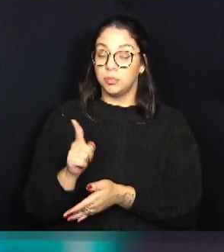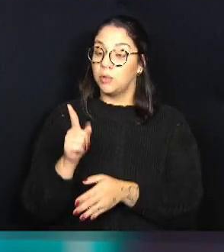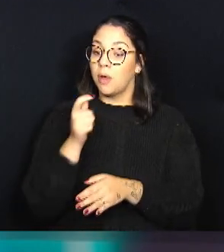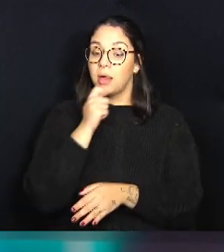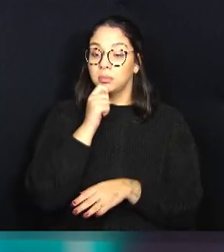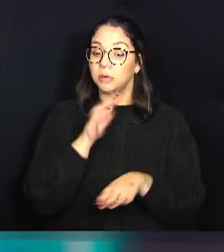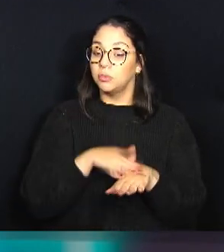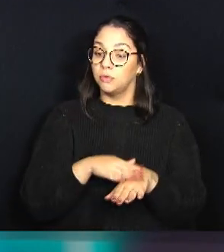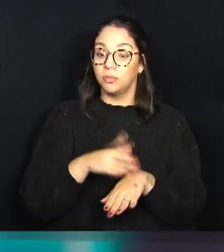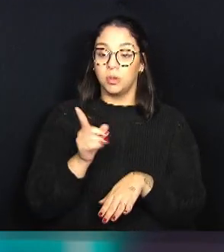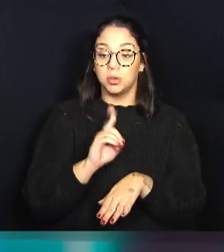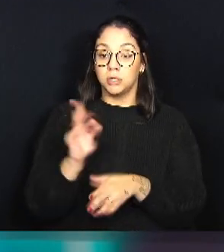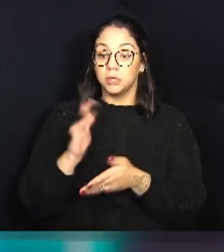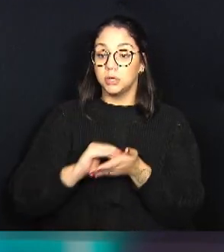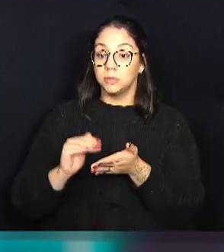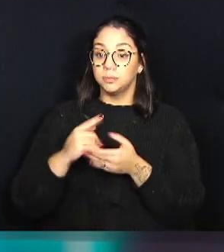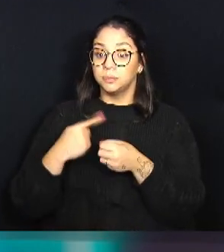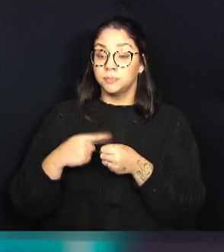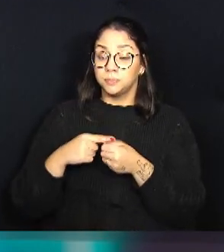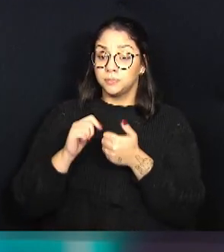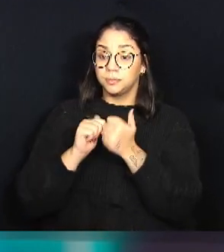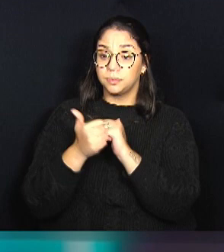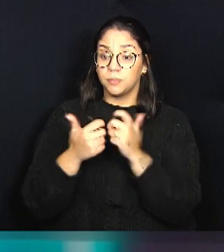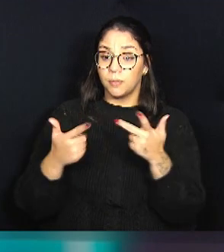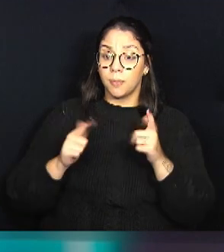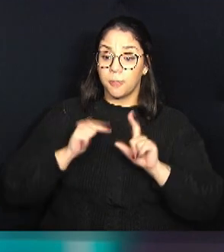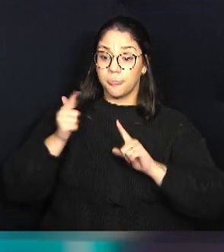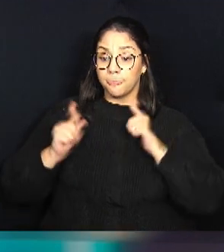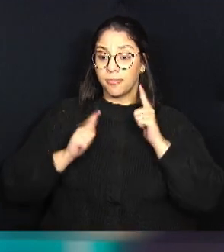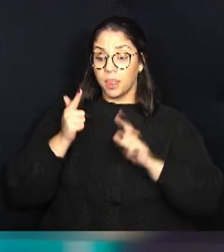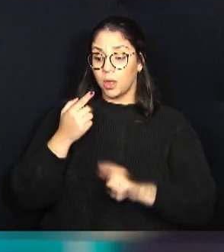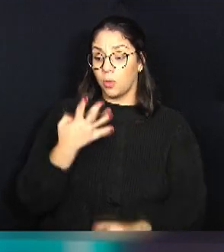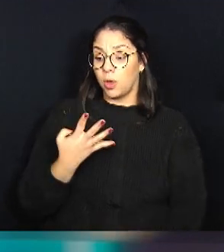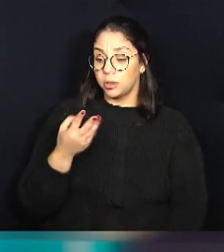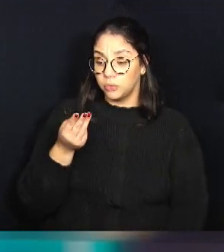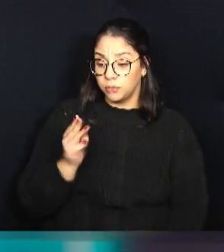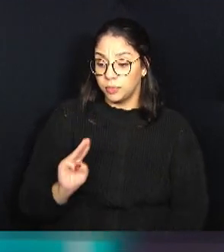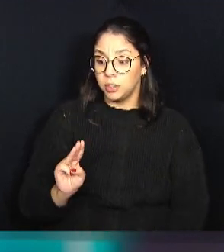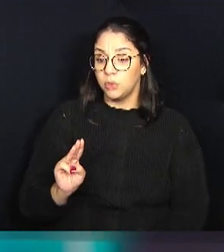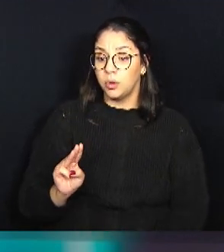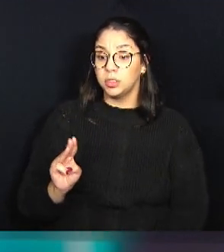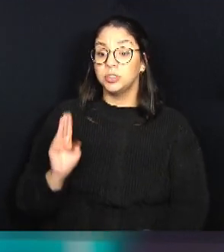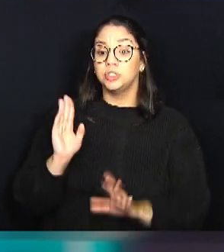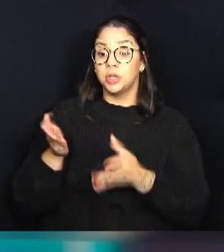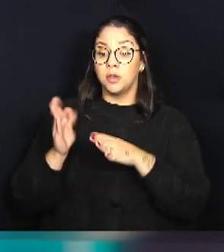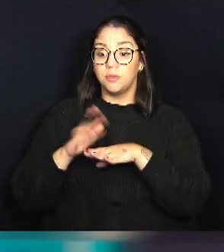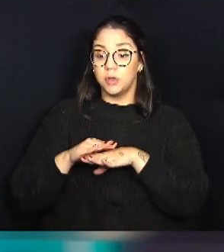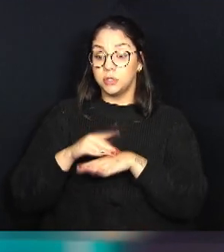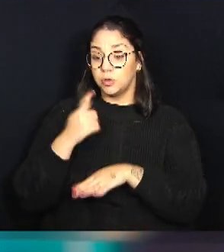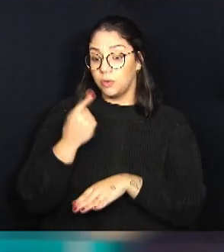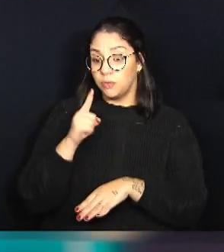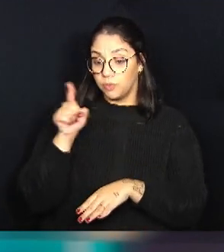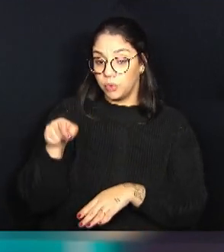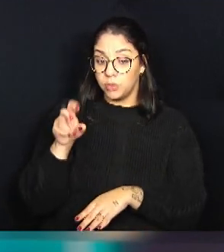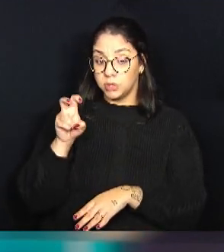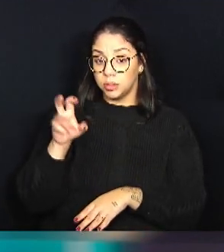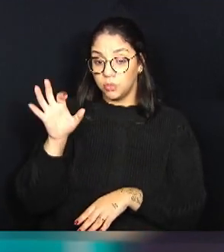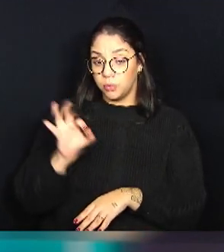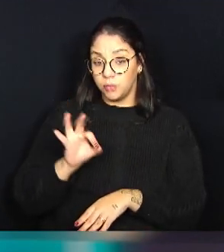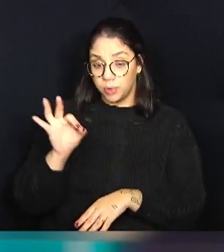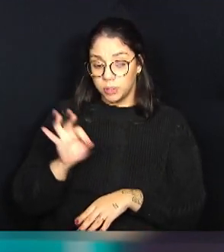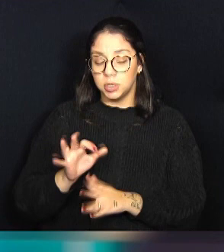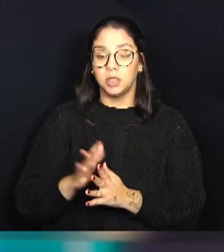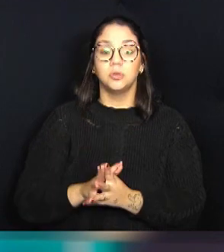realizou. A Secretaria Municipal de Esportes e Lazer recebeu 4 milhões e 190 mil, realizou 1,5%, 62